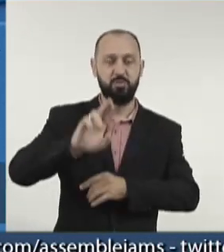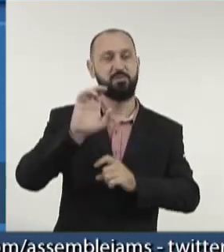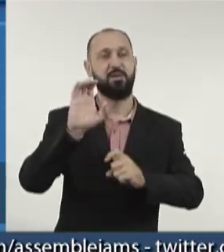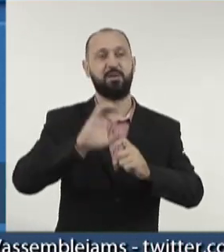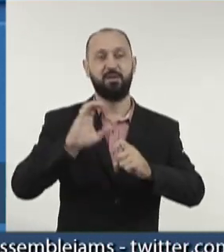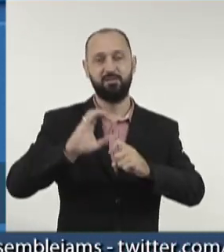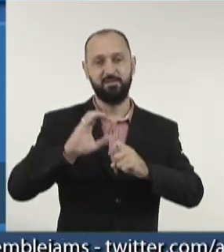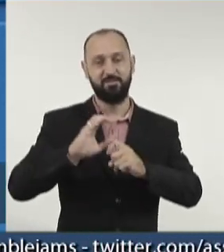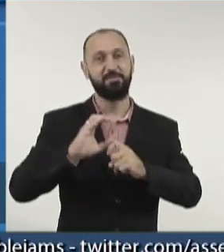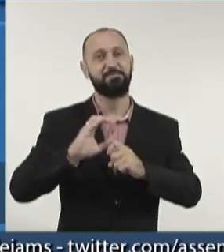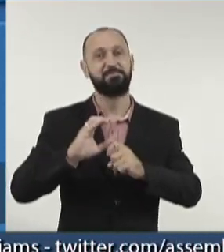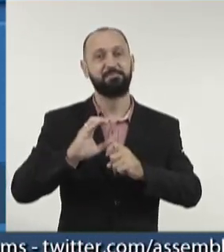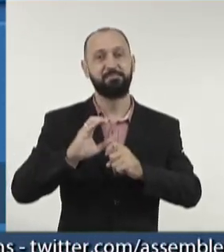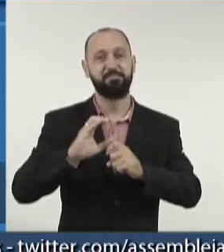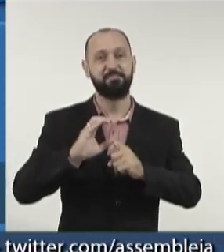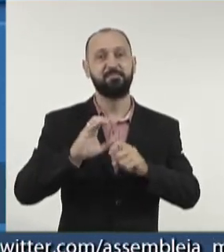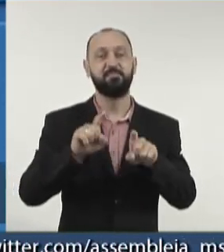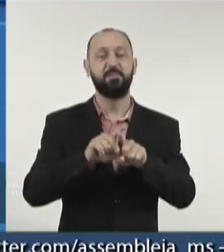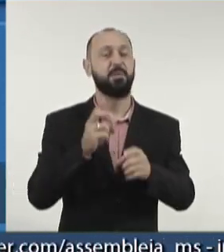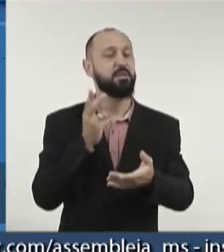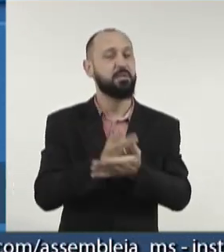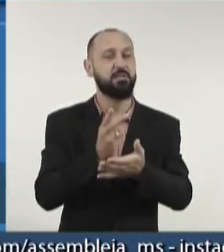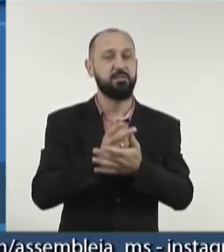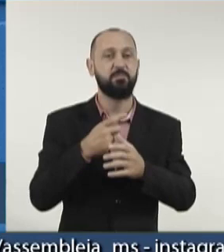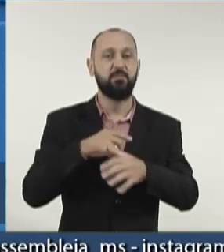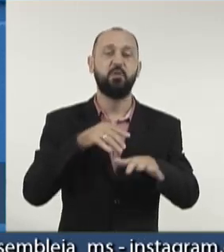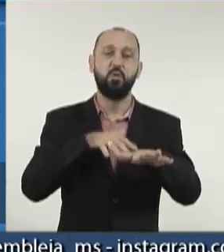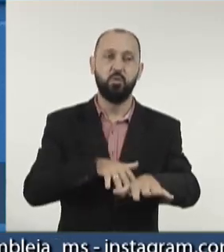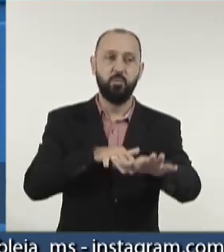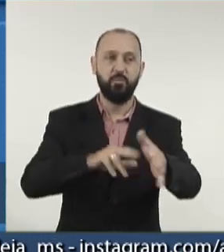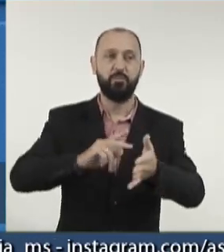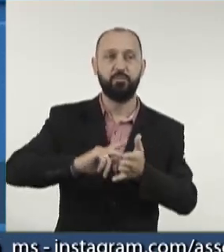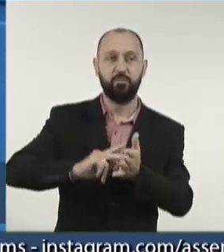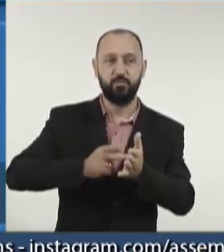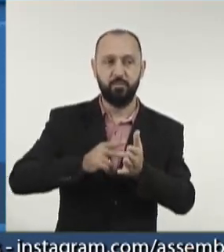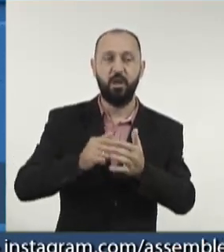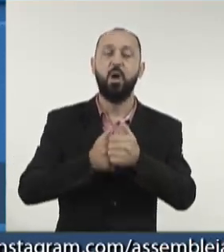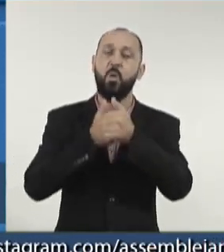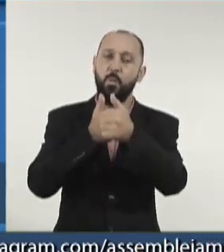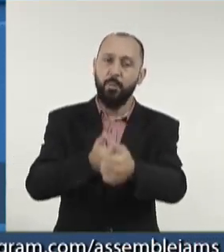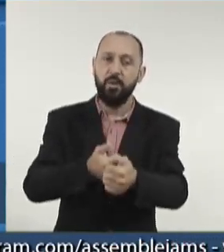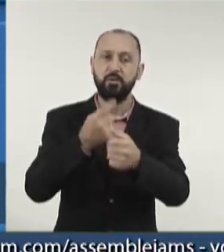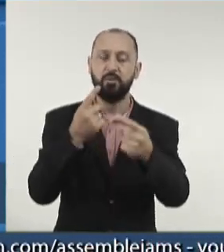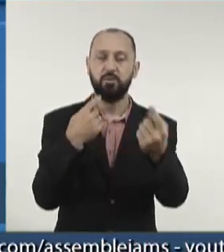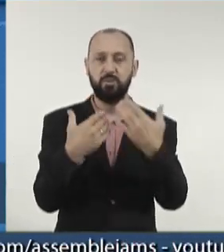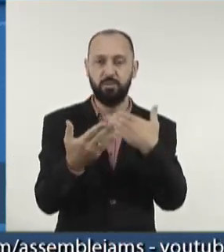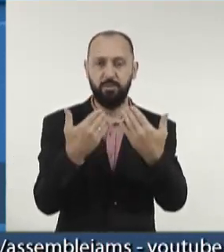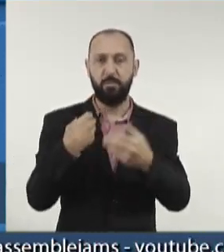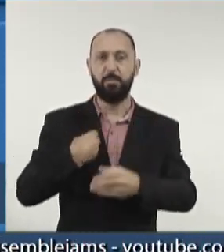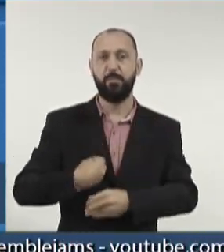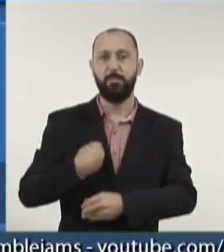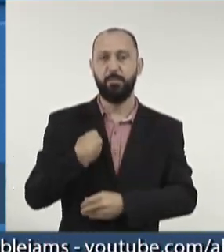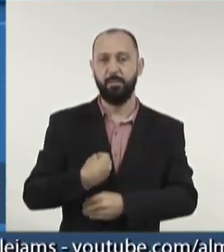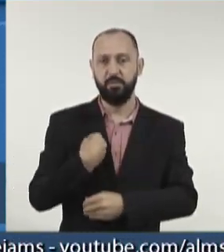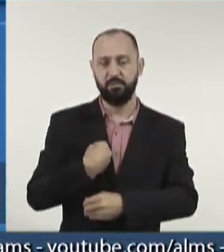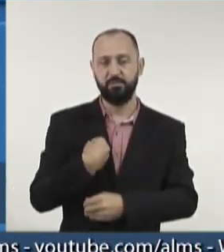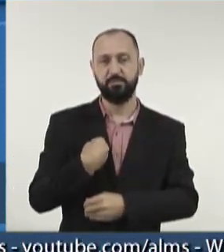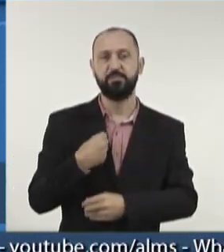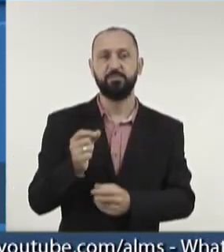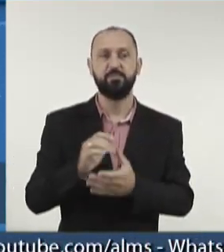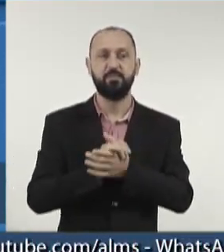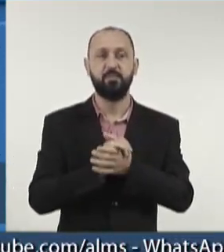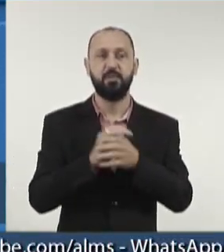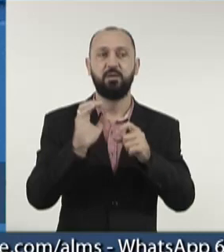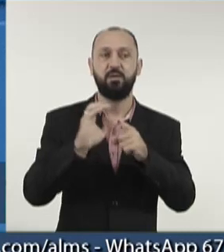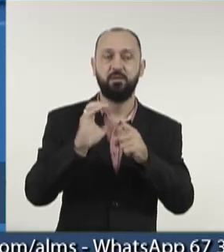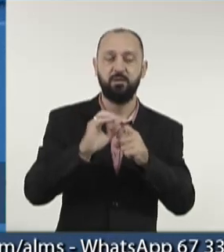CACEMES, e também sempre estive no movimento sindical, acompanhando esse debate, participo desses debates da